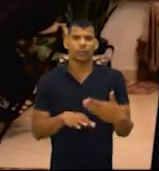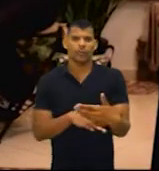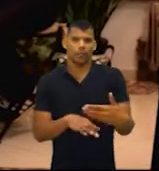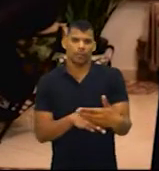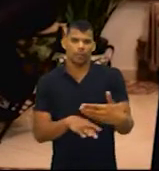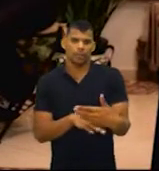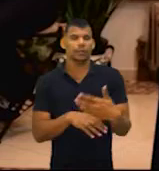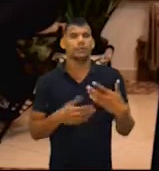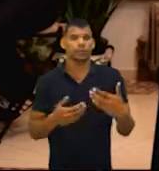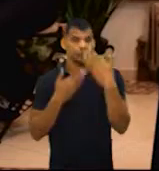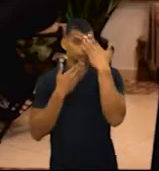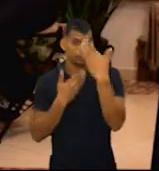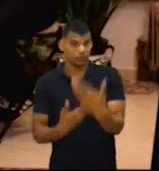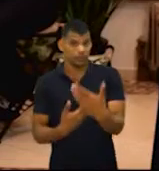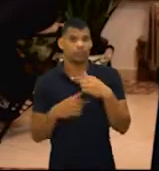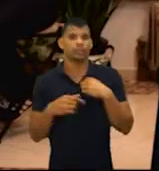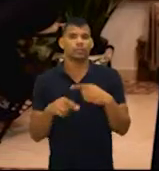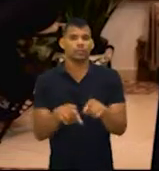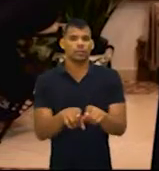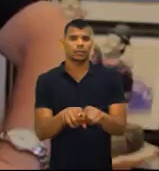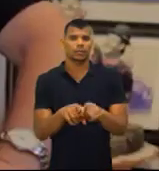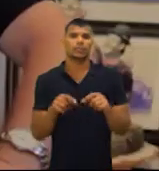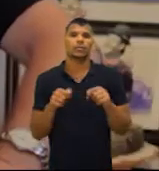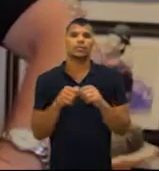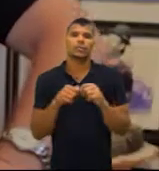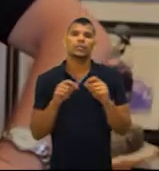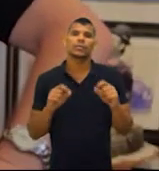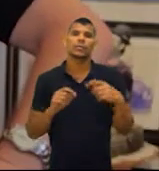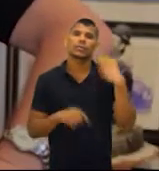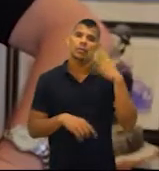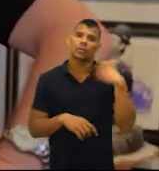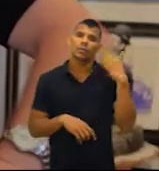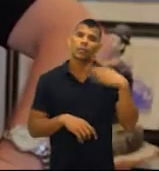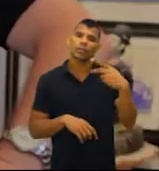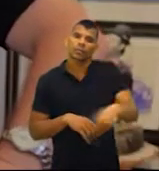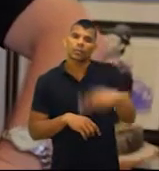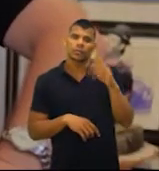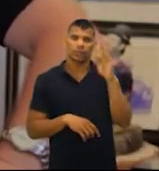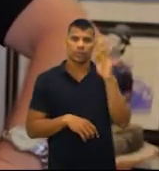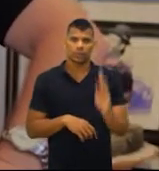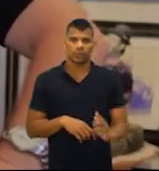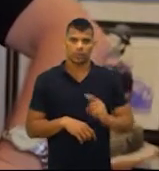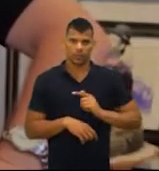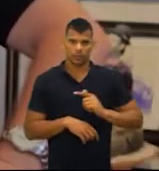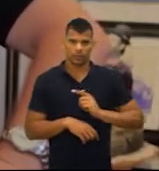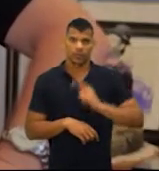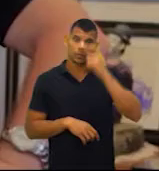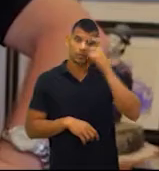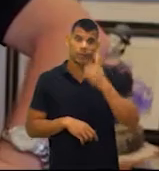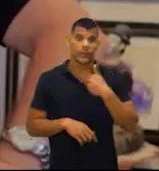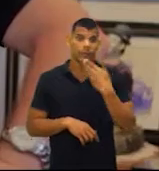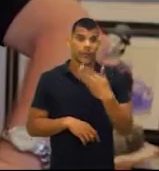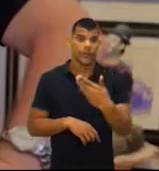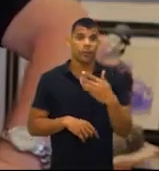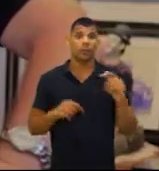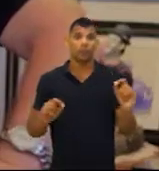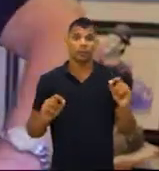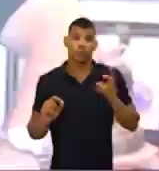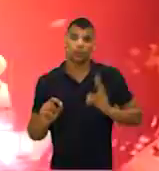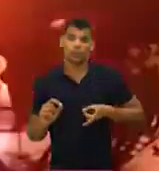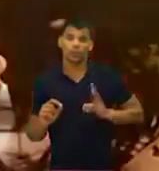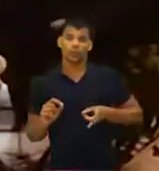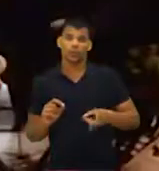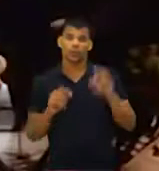é espetacular, porque você é um showman e você realmente agrada a plateia, toma conta da plateia, envolve todo